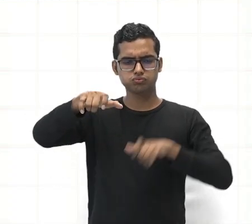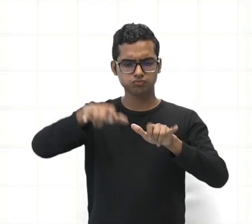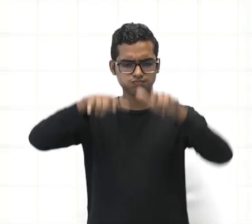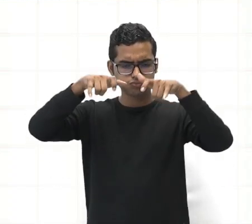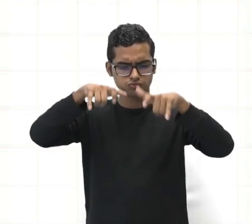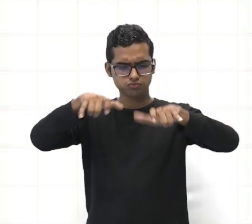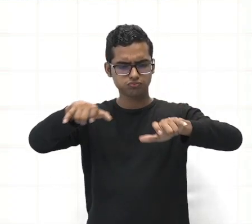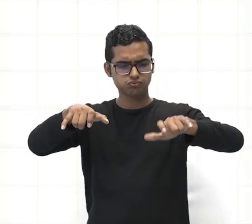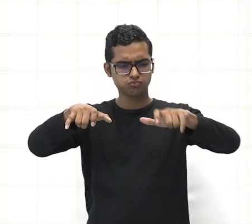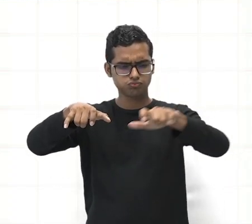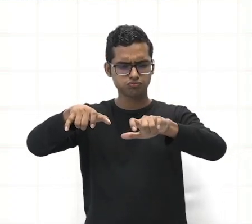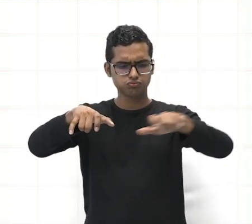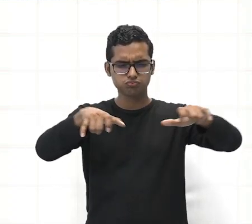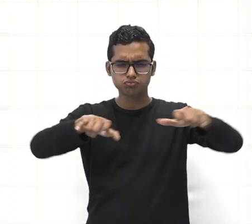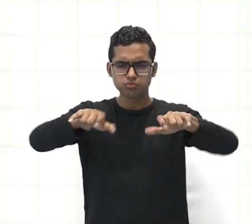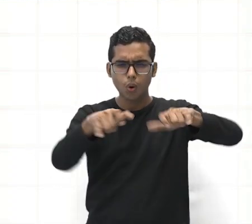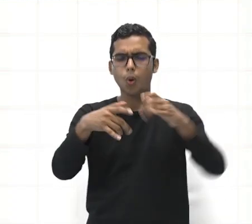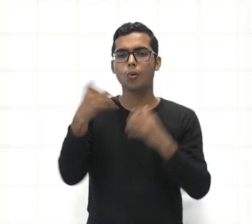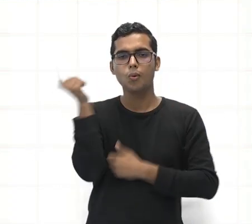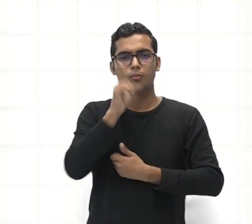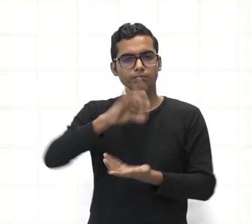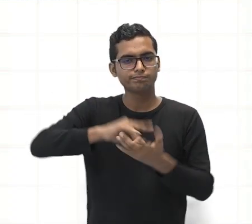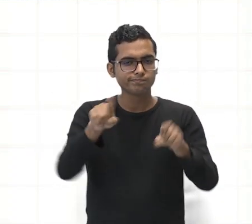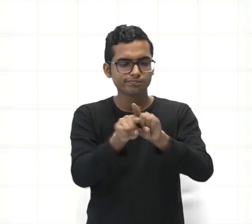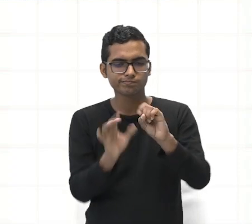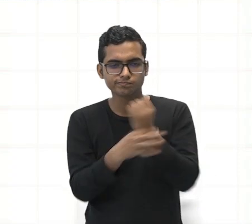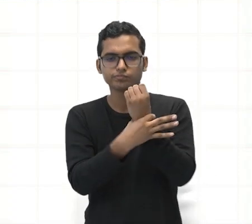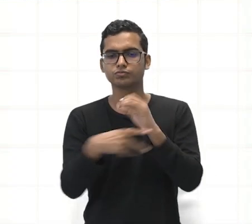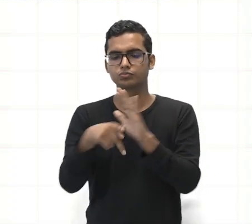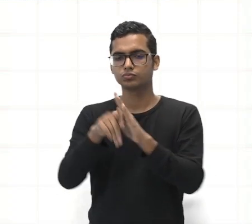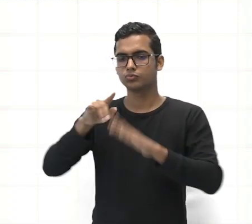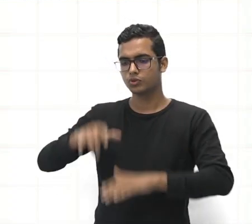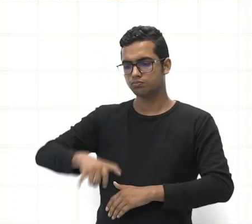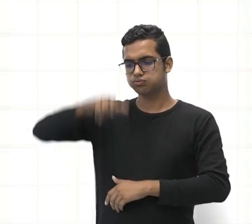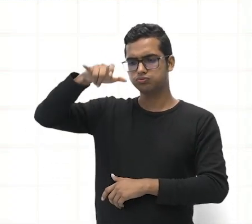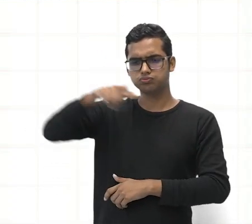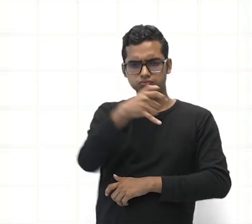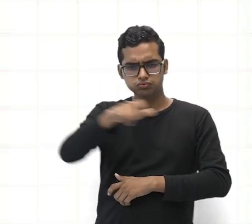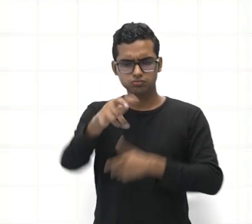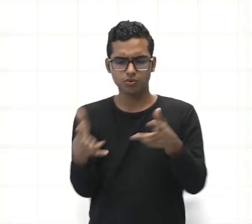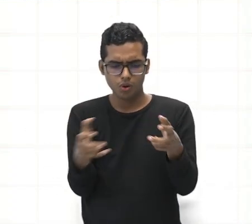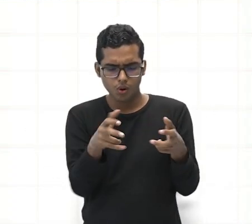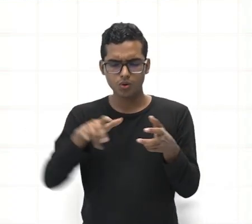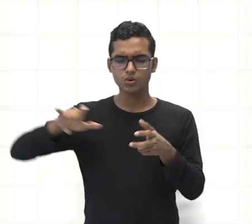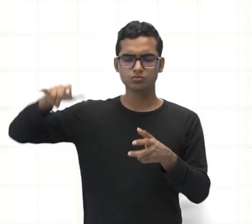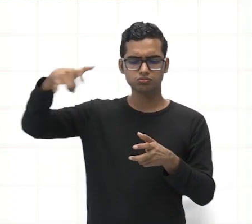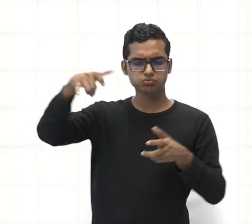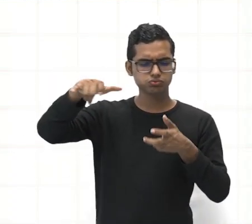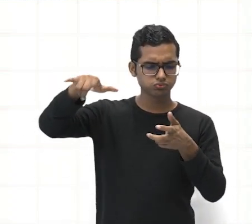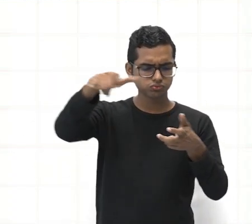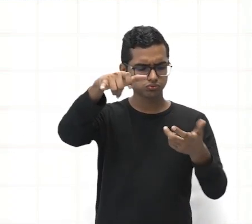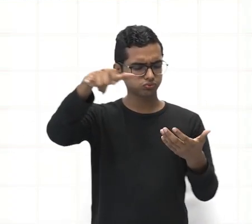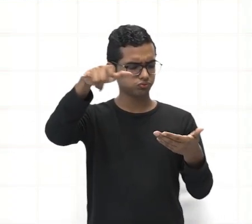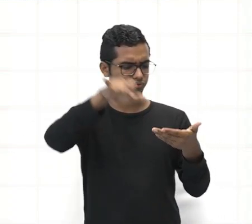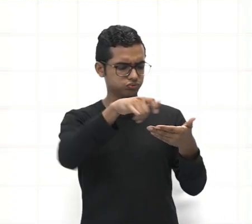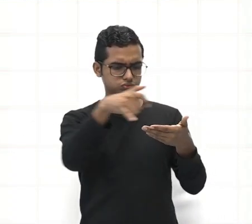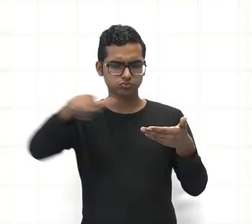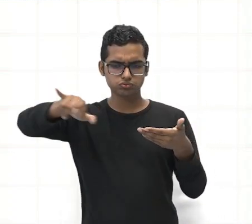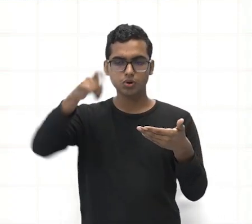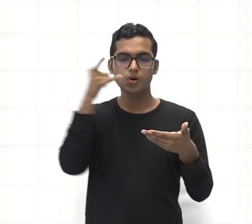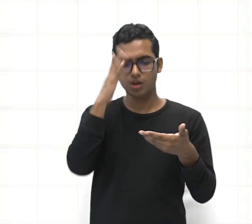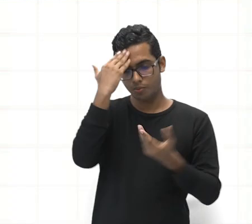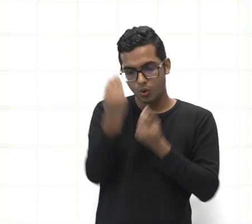uma reciclagem avançada e ainda biotecnologia podem auxiliar a diminuir os